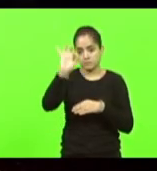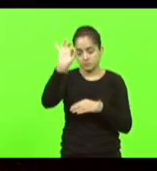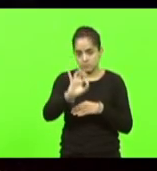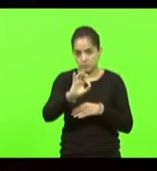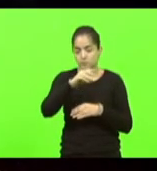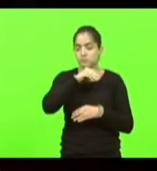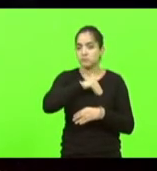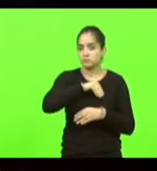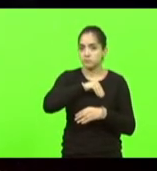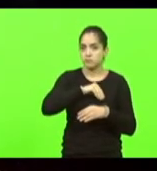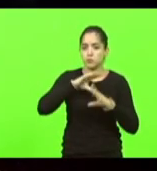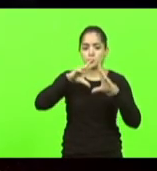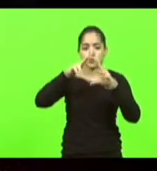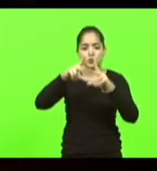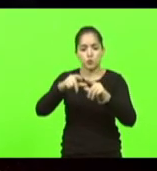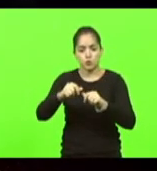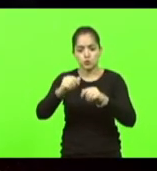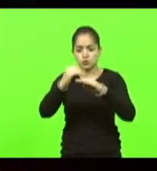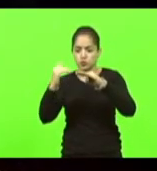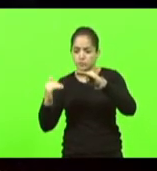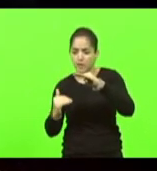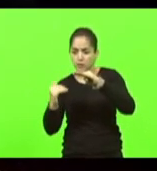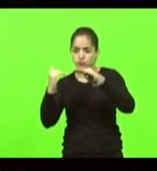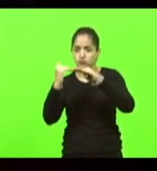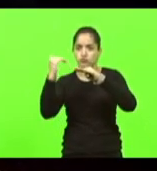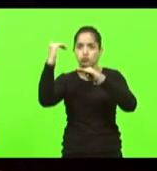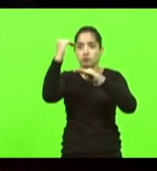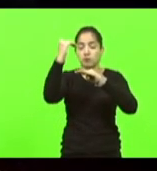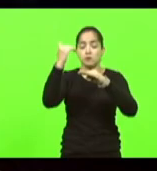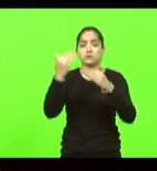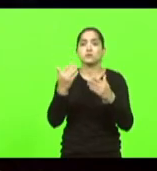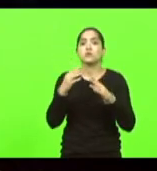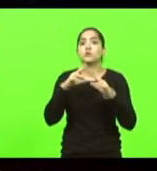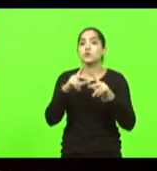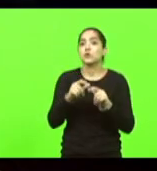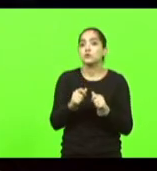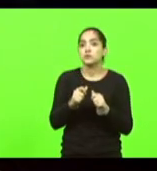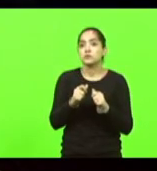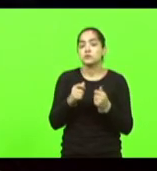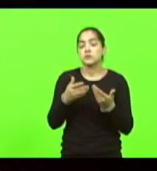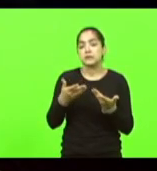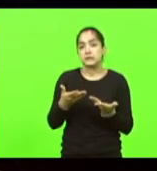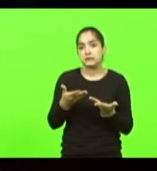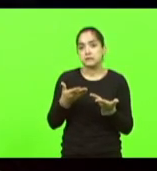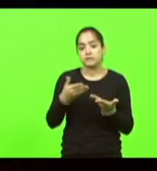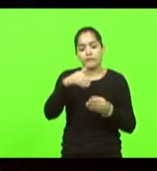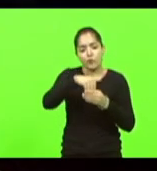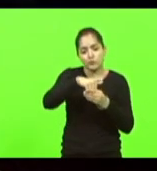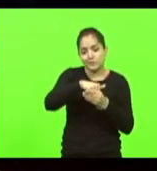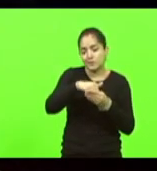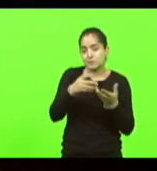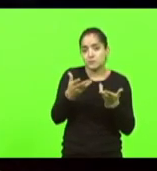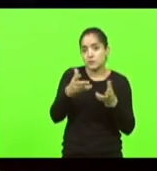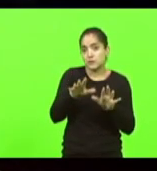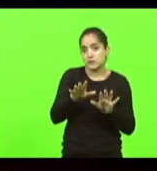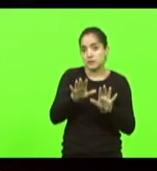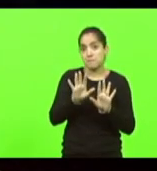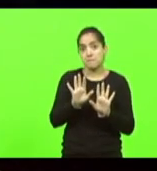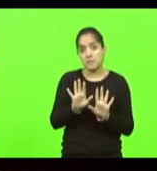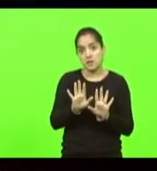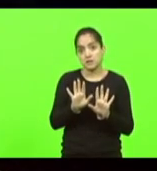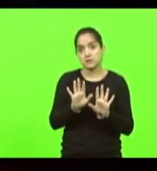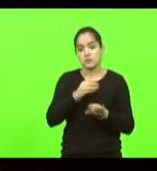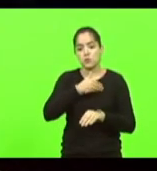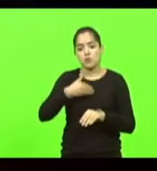salários todos eles de baixo ou alto bom e nós não gostaríamos de voltar isso e o governo